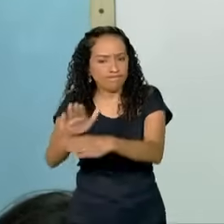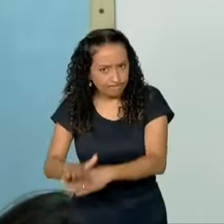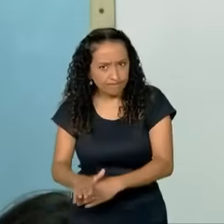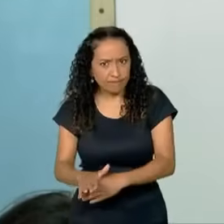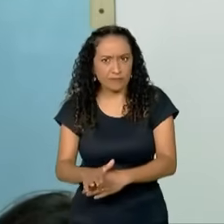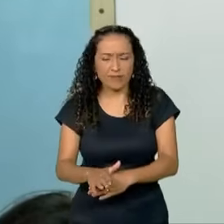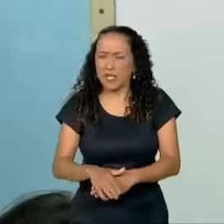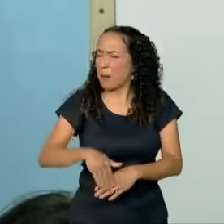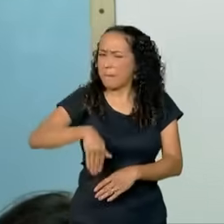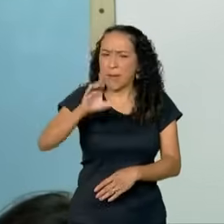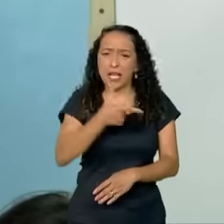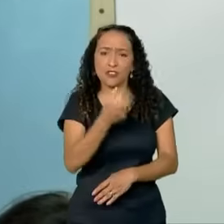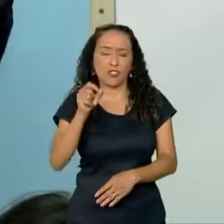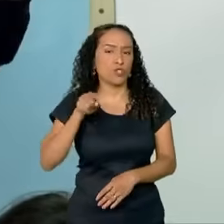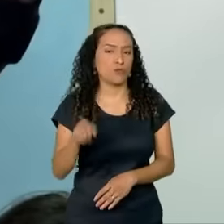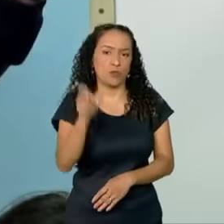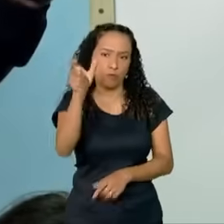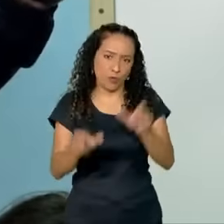passou de 20 mil.